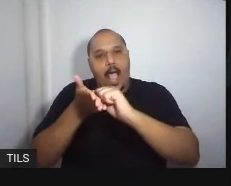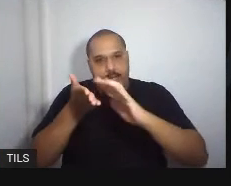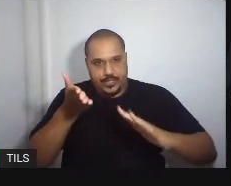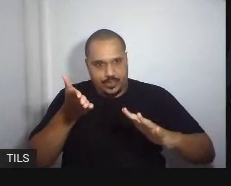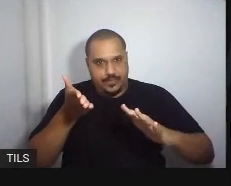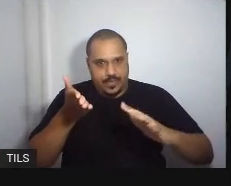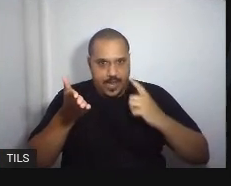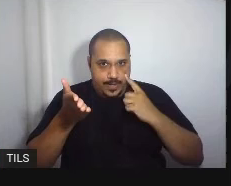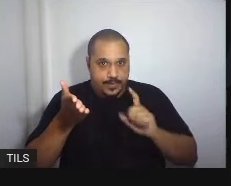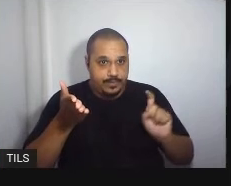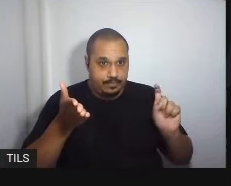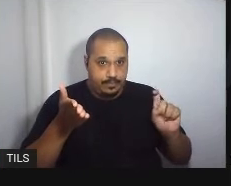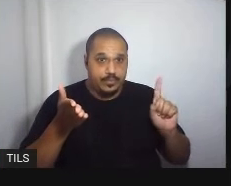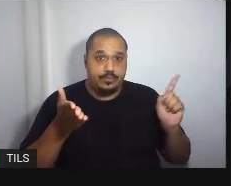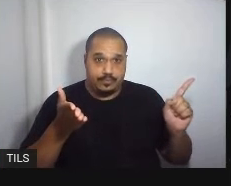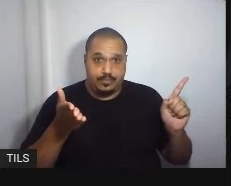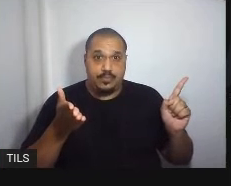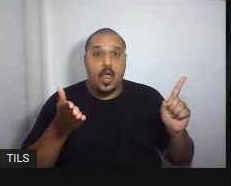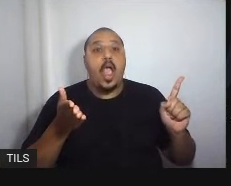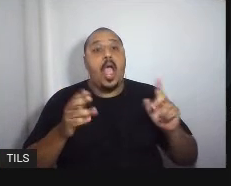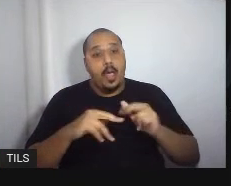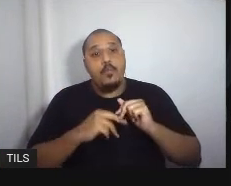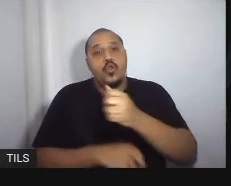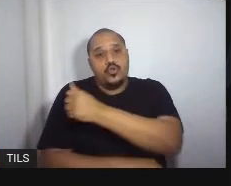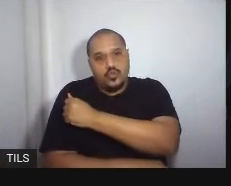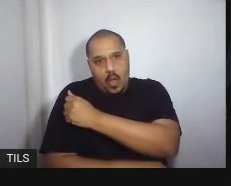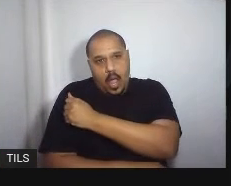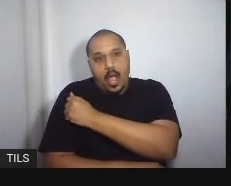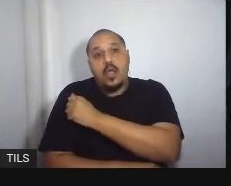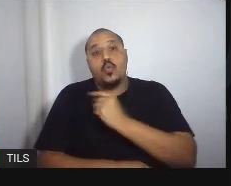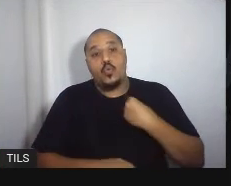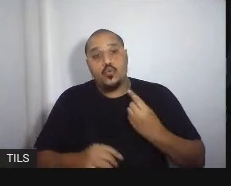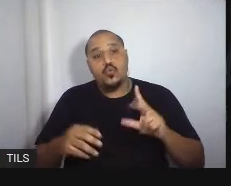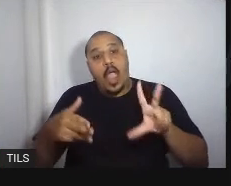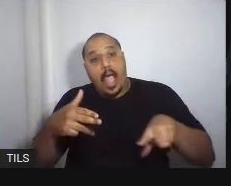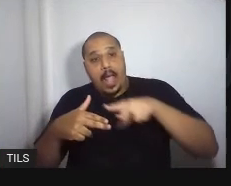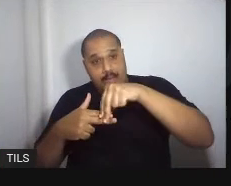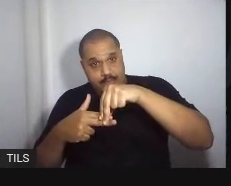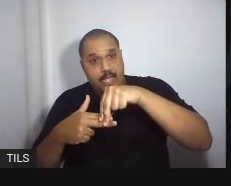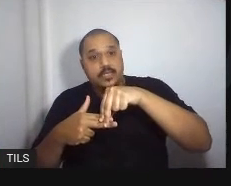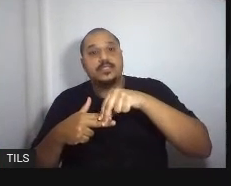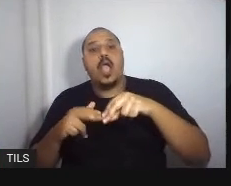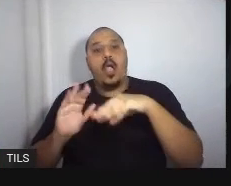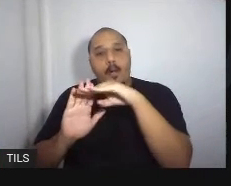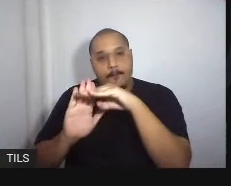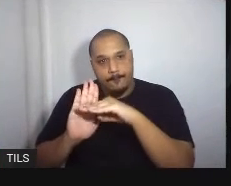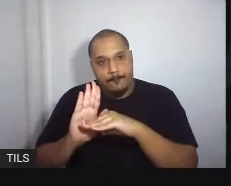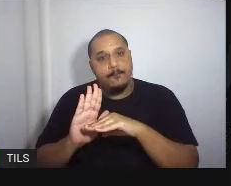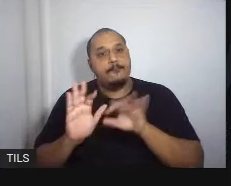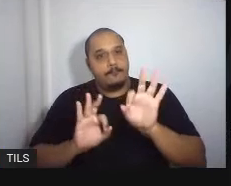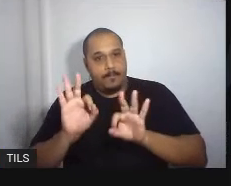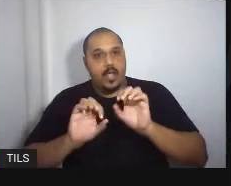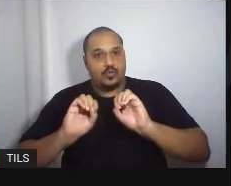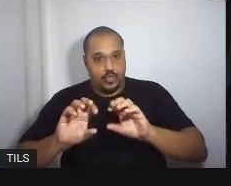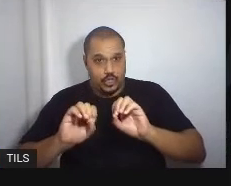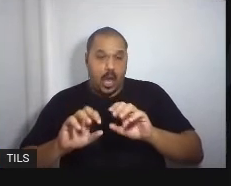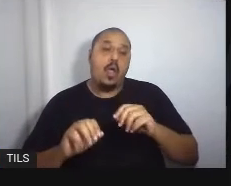atividade para os alunos entregarem o plano de aula, e aí vocês podem botar a data definida pela